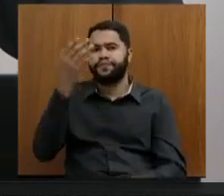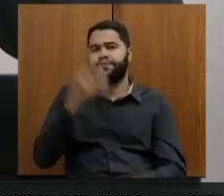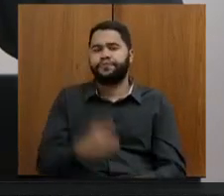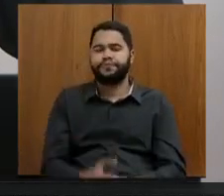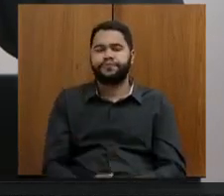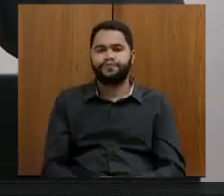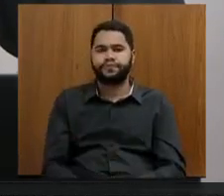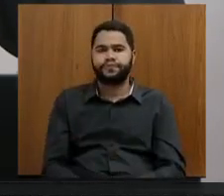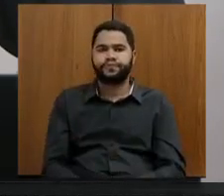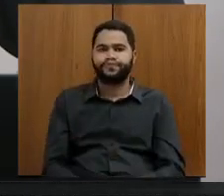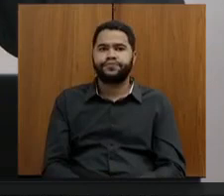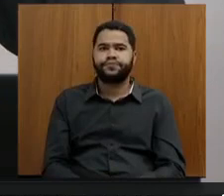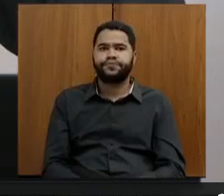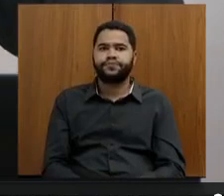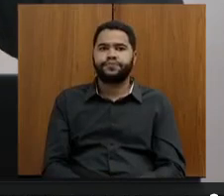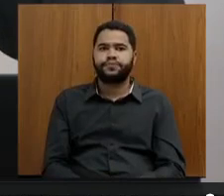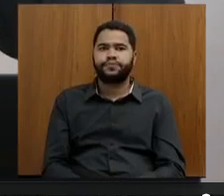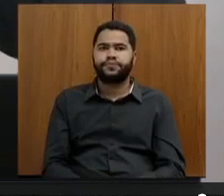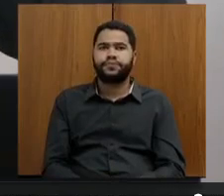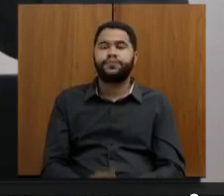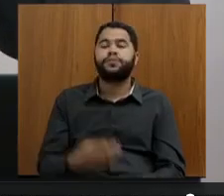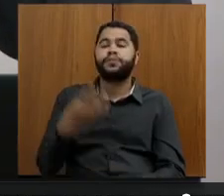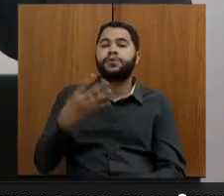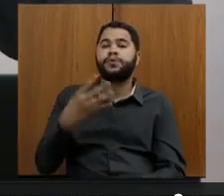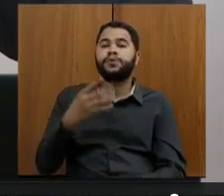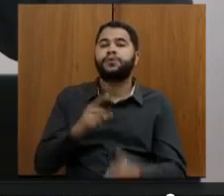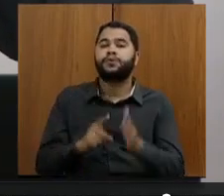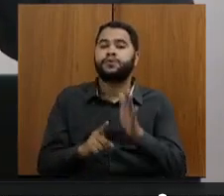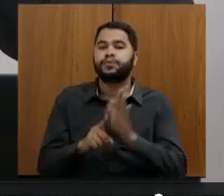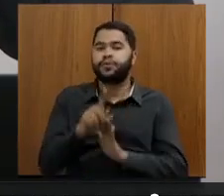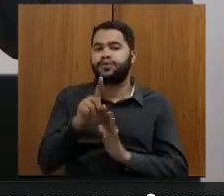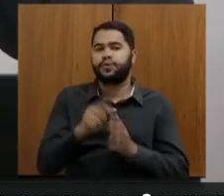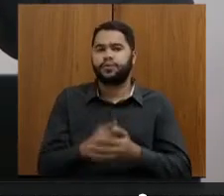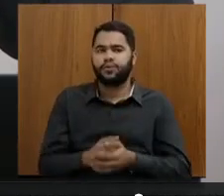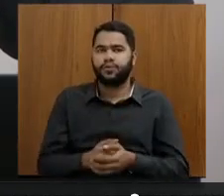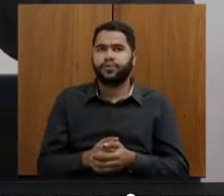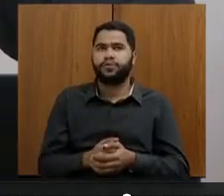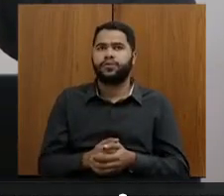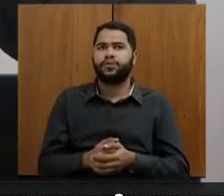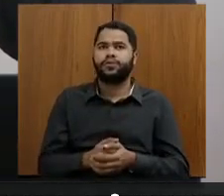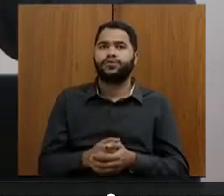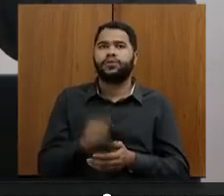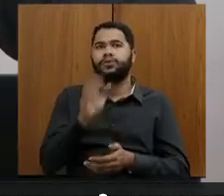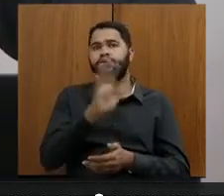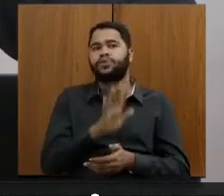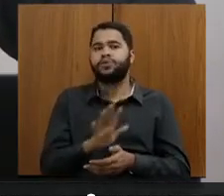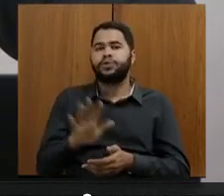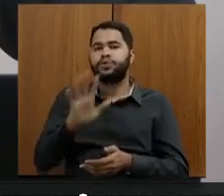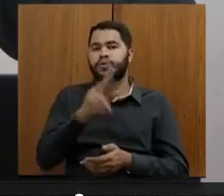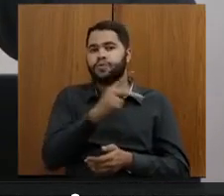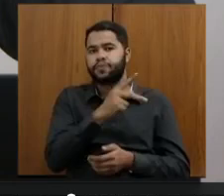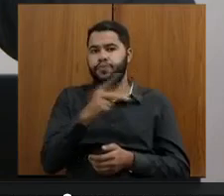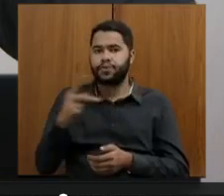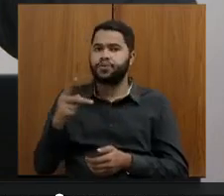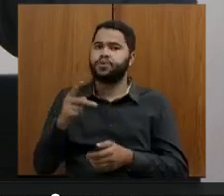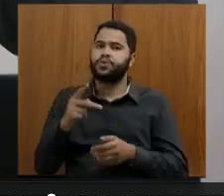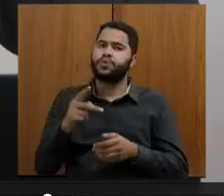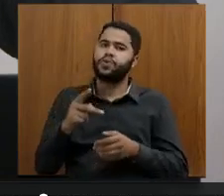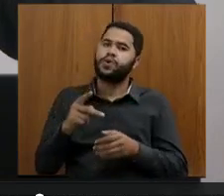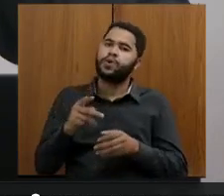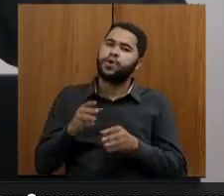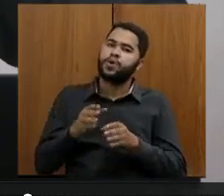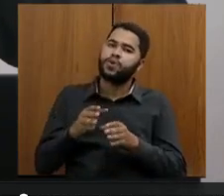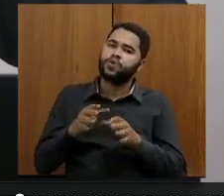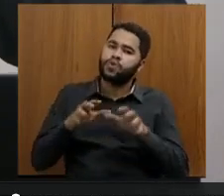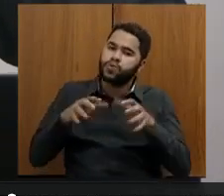a e a quarta pergunta o comandante-geral da Polícia Militar como presidente do Conselho de